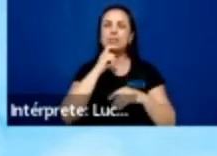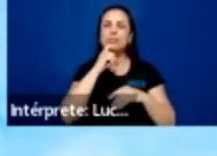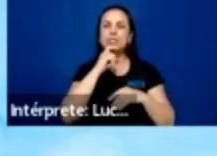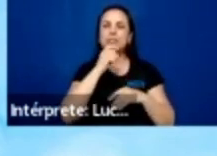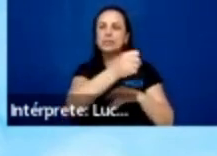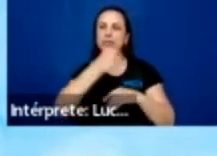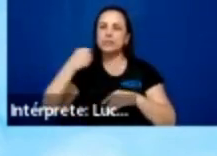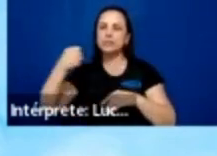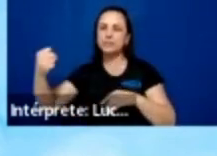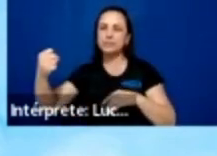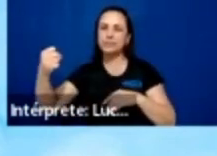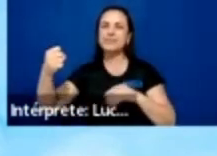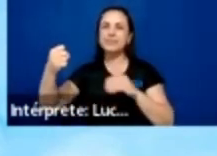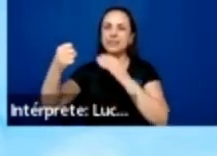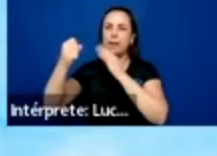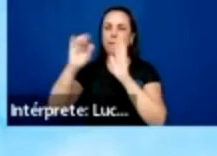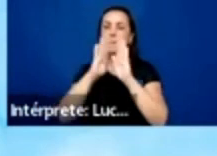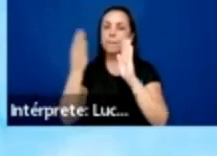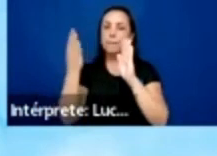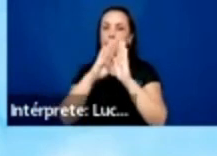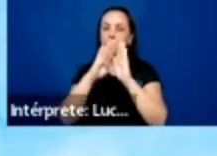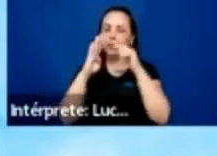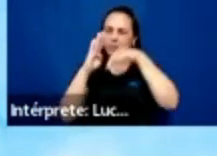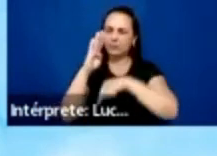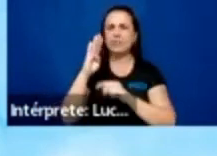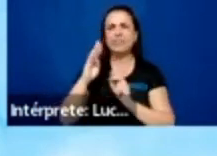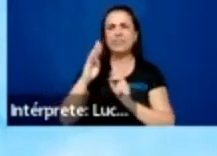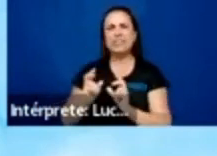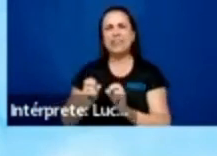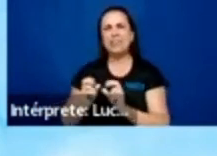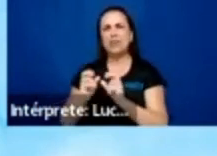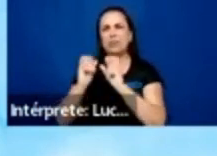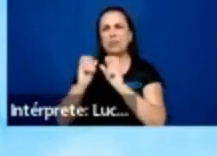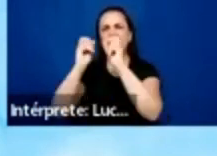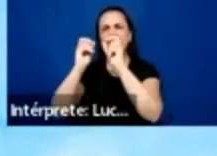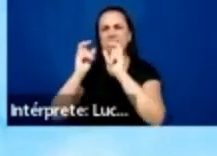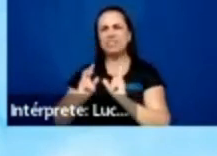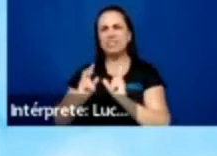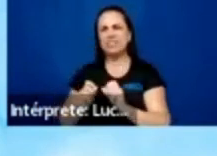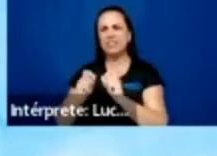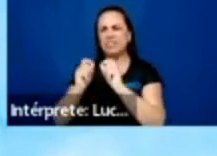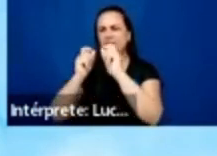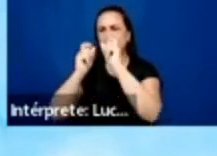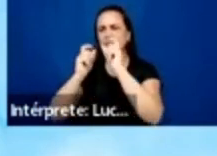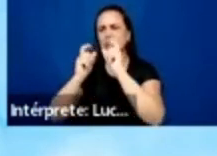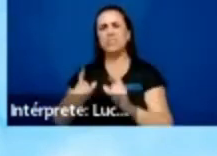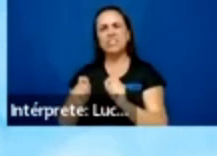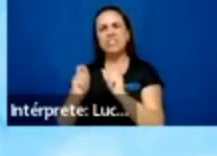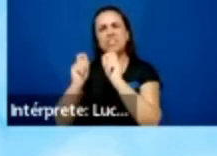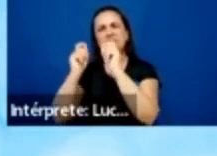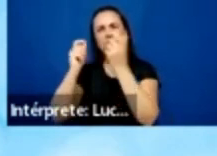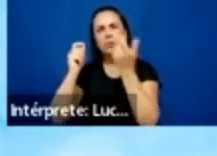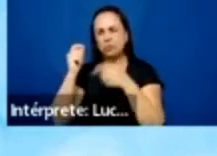que comeu o ferro. No seu carro, você tem às vezes um ferrugem. No portão da sua casa, tem